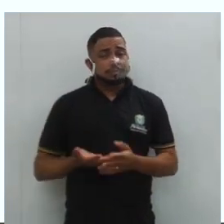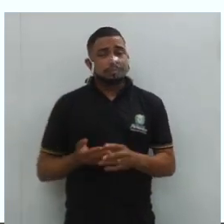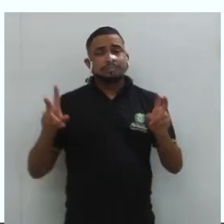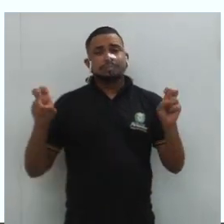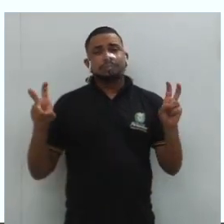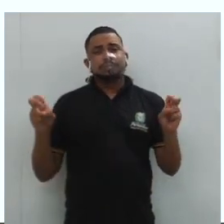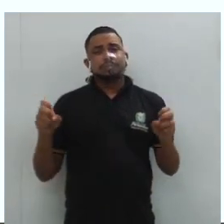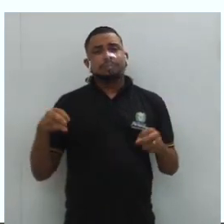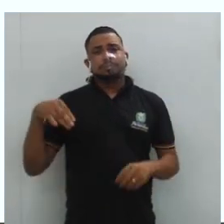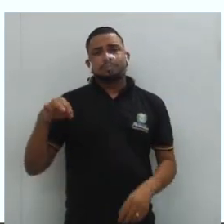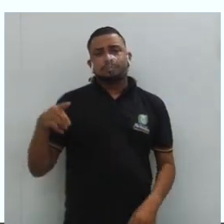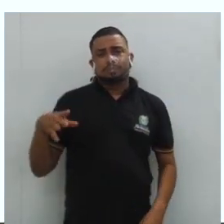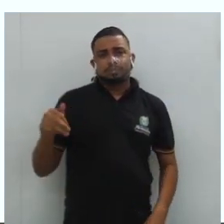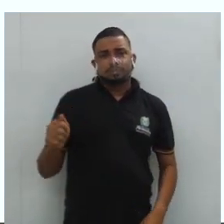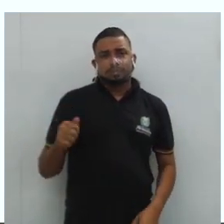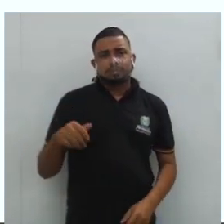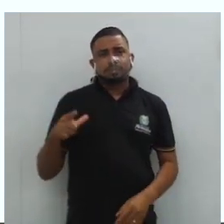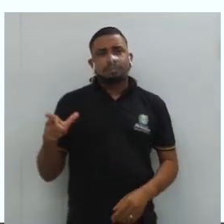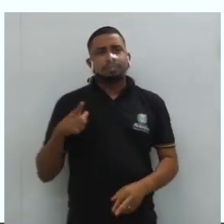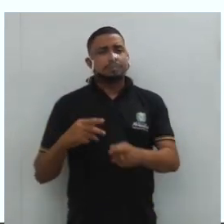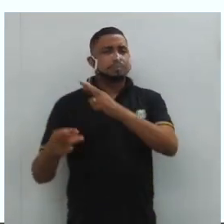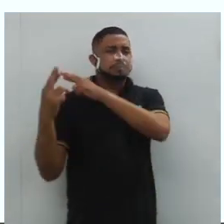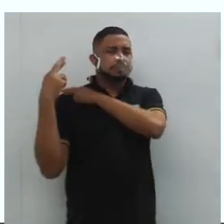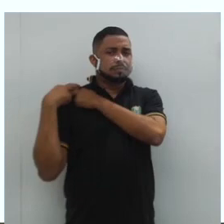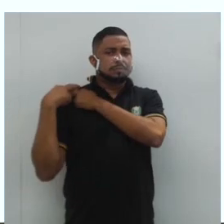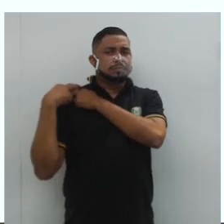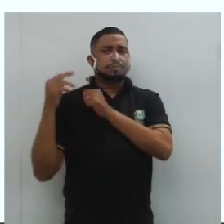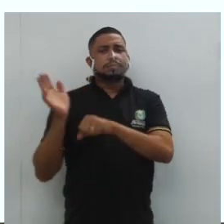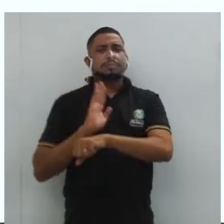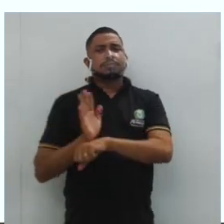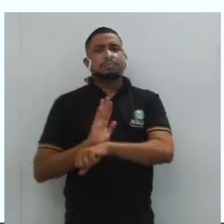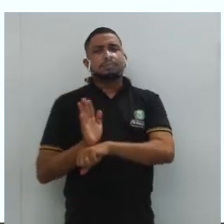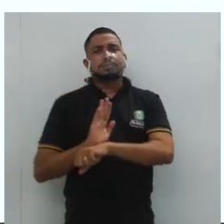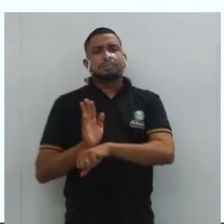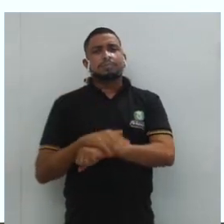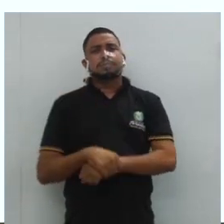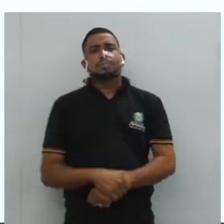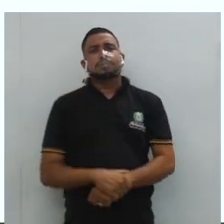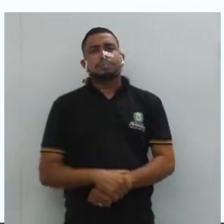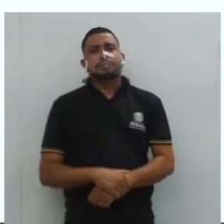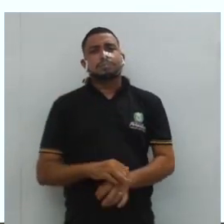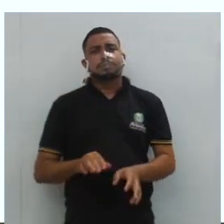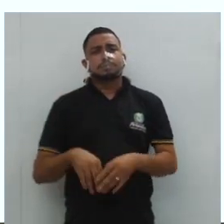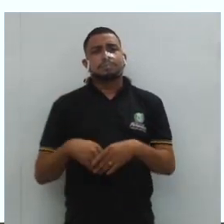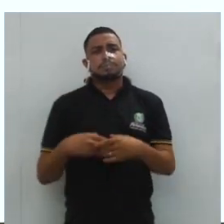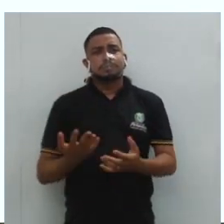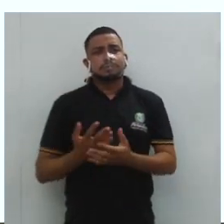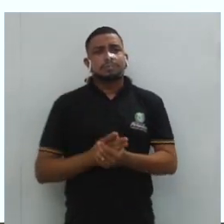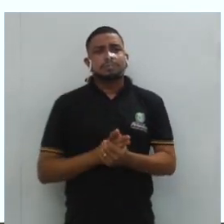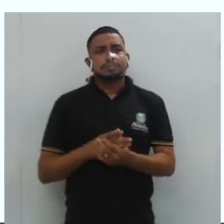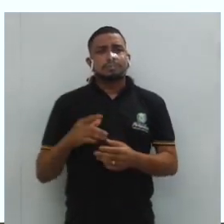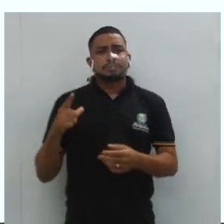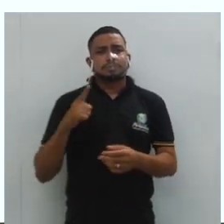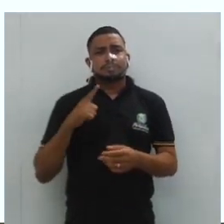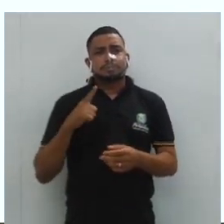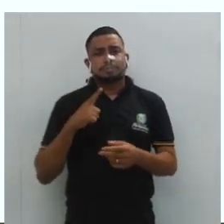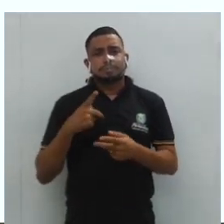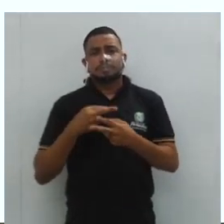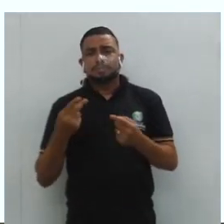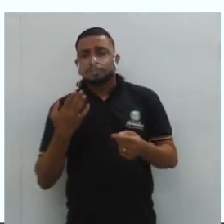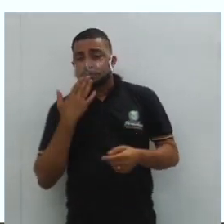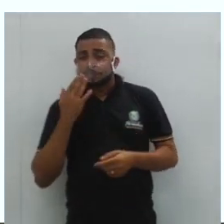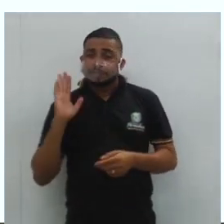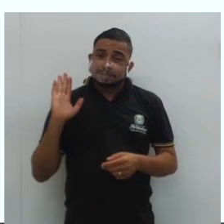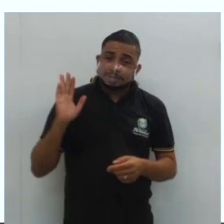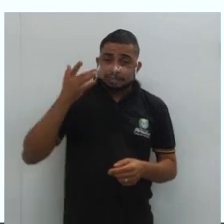o tema da aula é a mídia, a arte e a sociedade representados pelo cinema. Todo mundo gosta de filme, né? Tem o seu